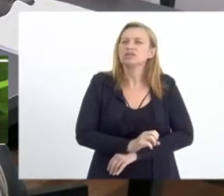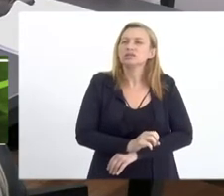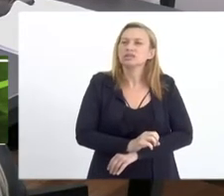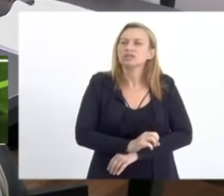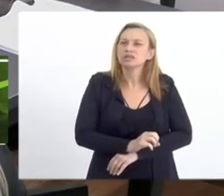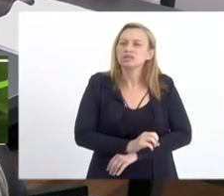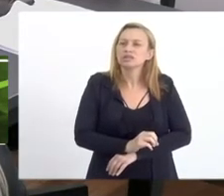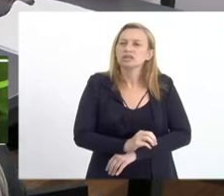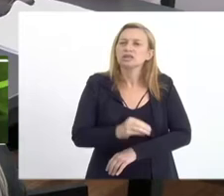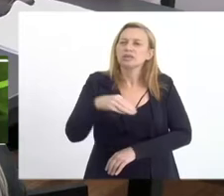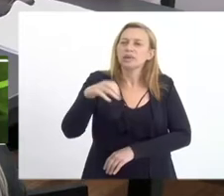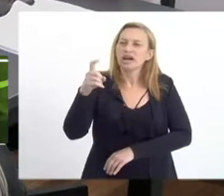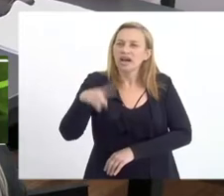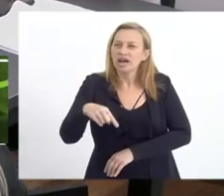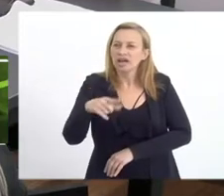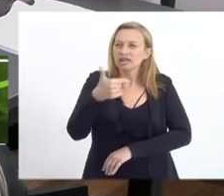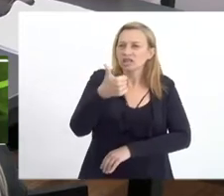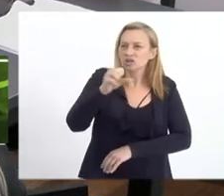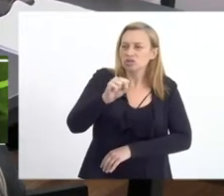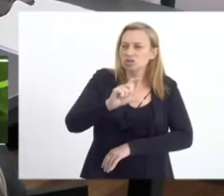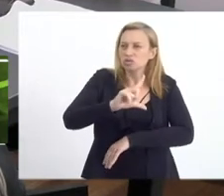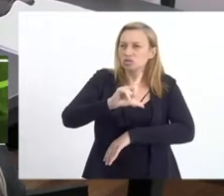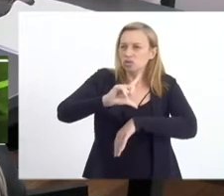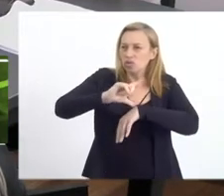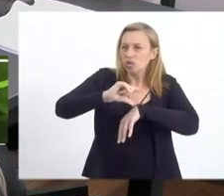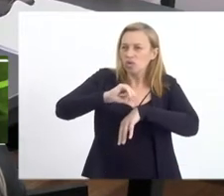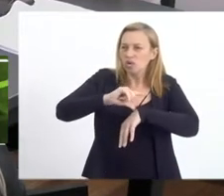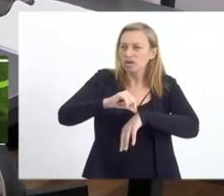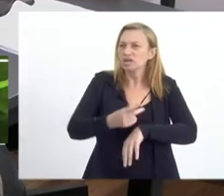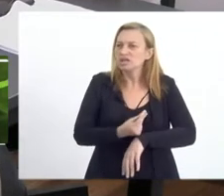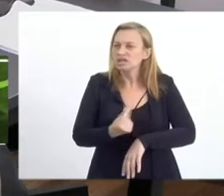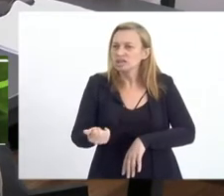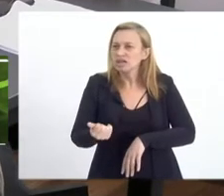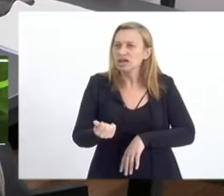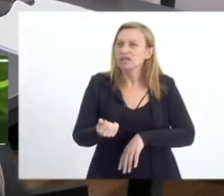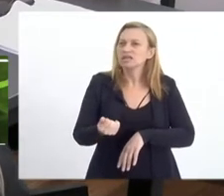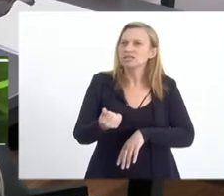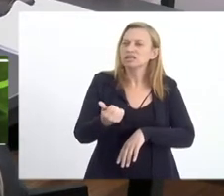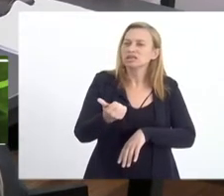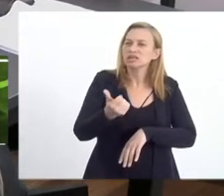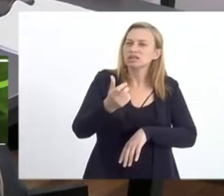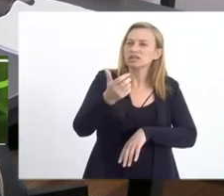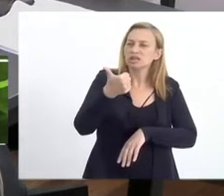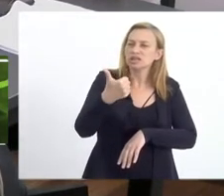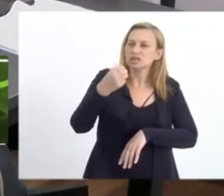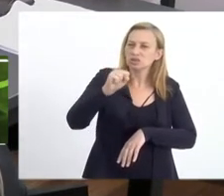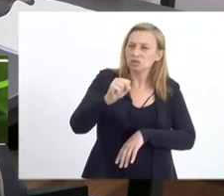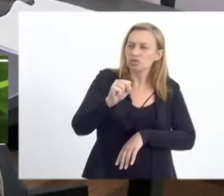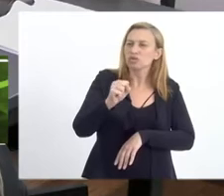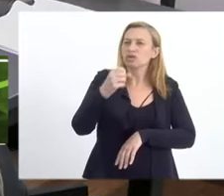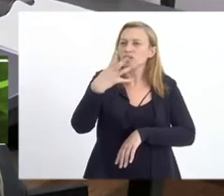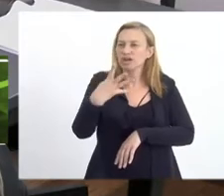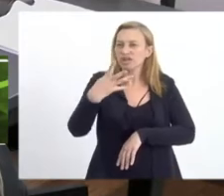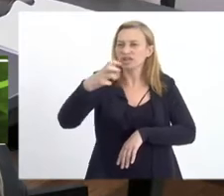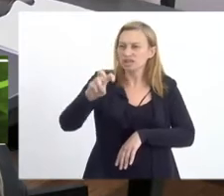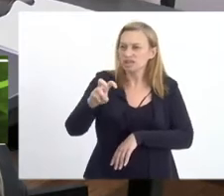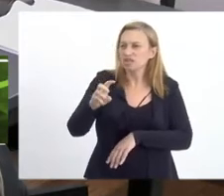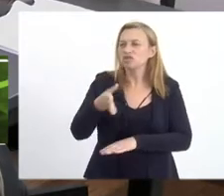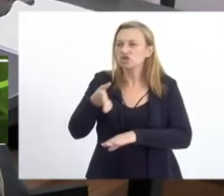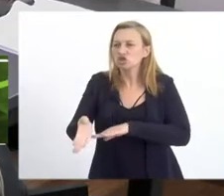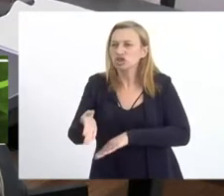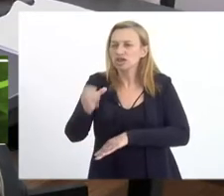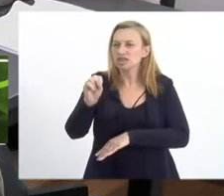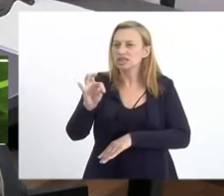17h30, pousa em Macaé às 18h, e decola de Macaé 18h45 e prossegue para o Santos Dumont, pousando em Santos